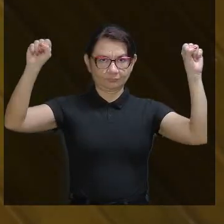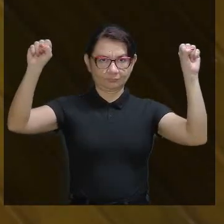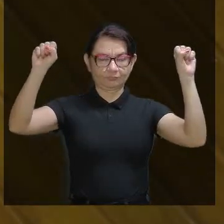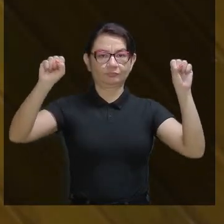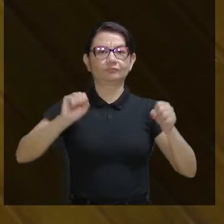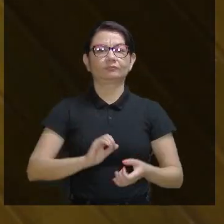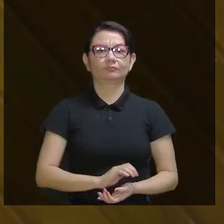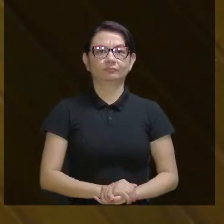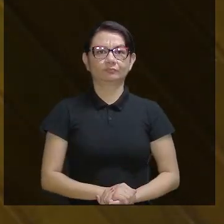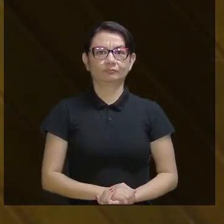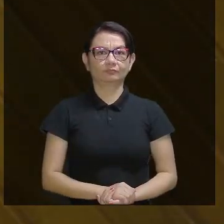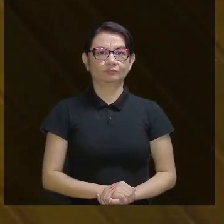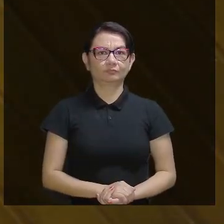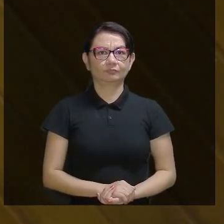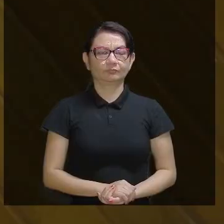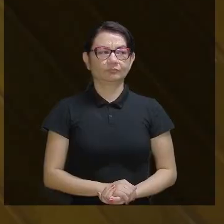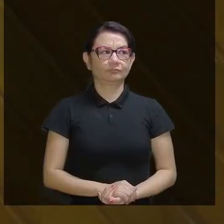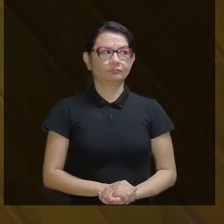Tribunal.